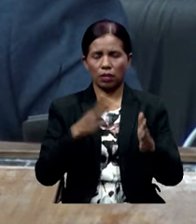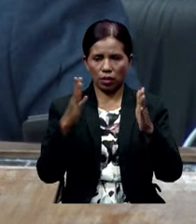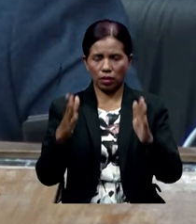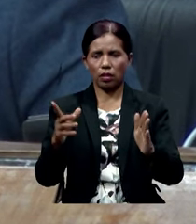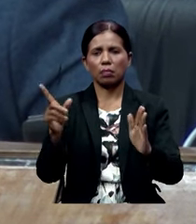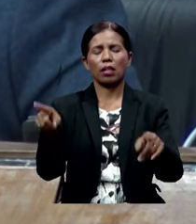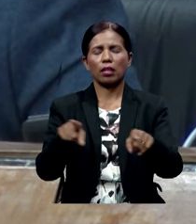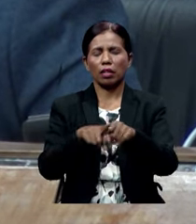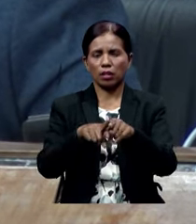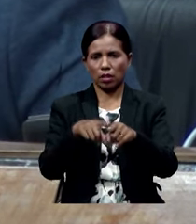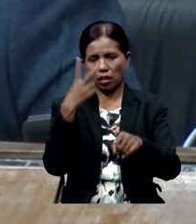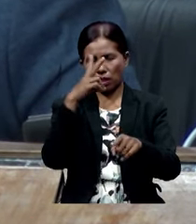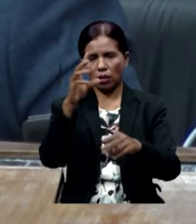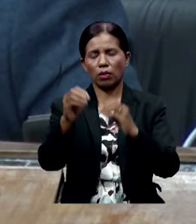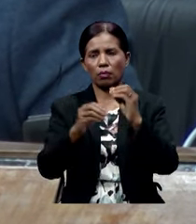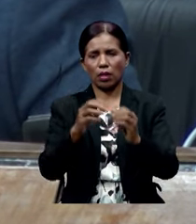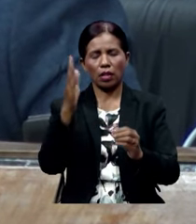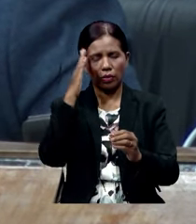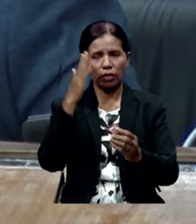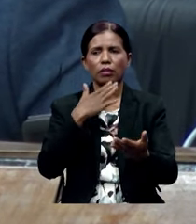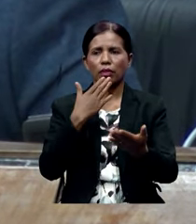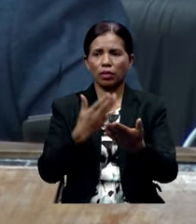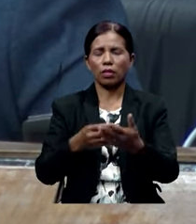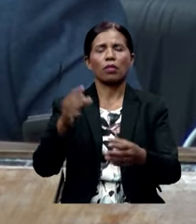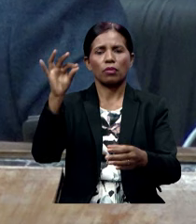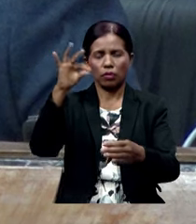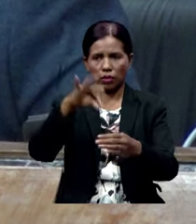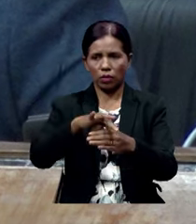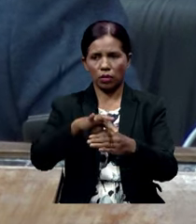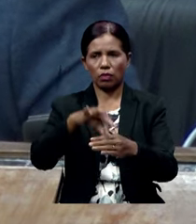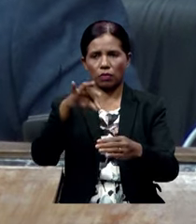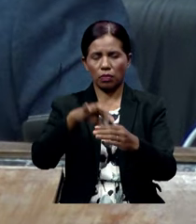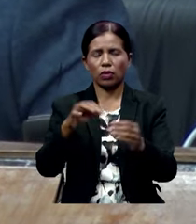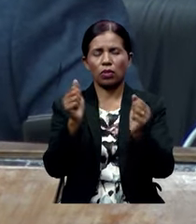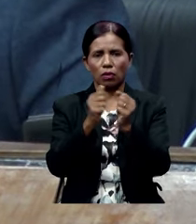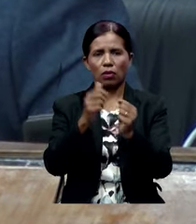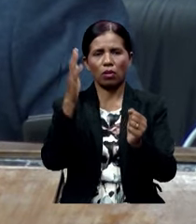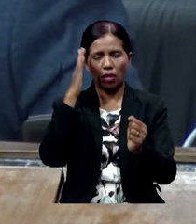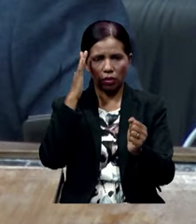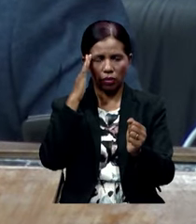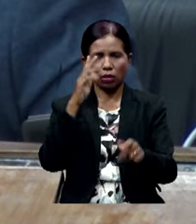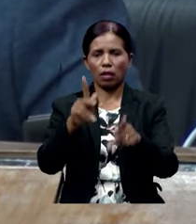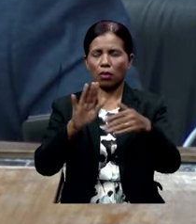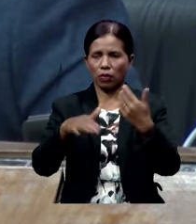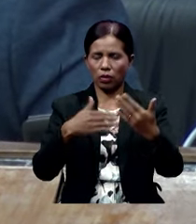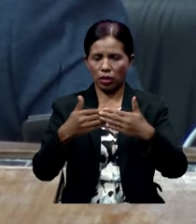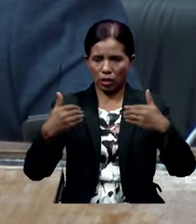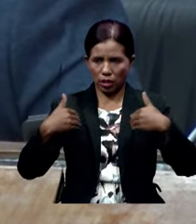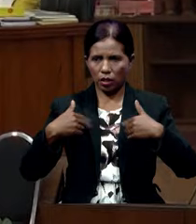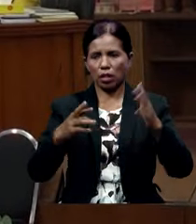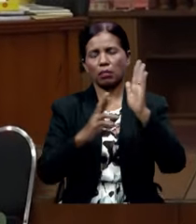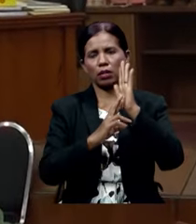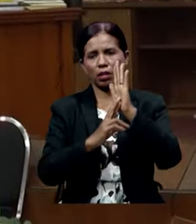legislador, Hanoi diria que para, se o senhor vota a carga, vota com Hanoi em Catac, é morro todo e é representante